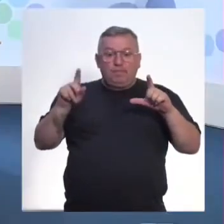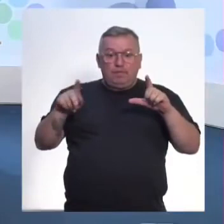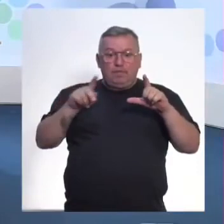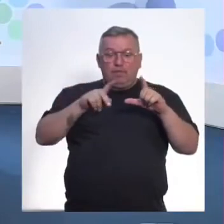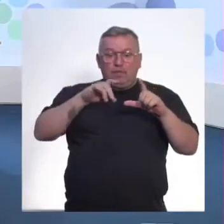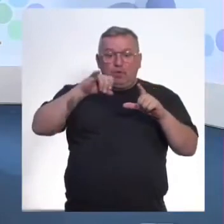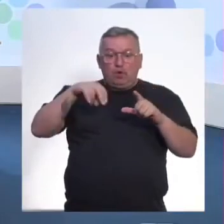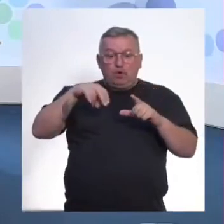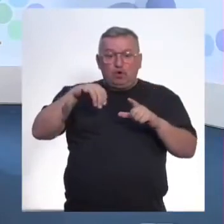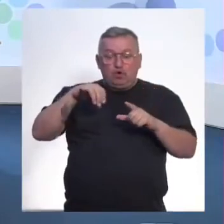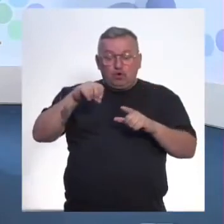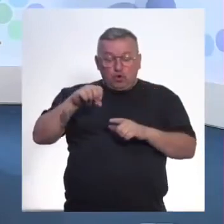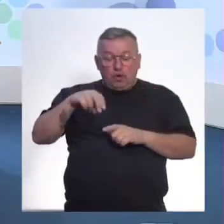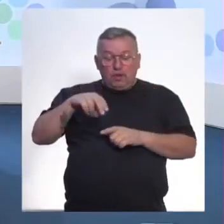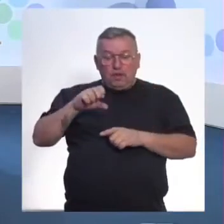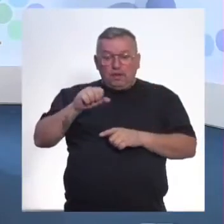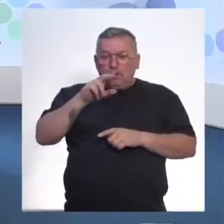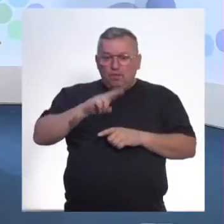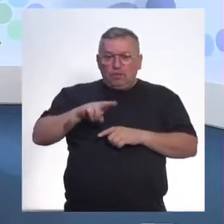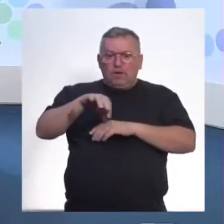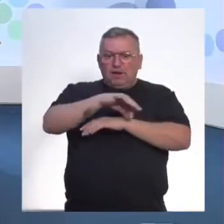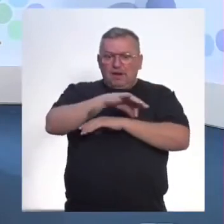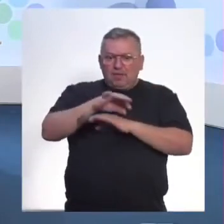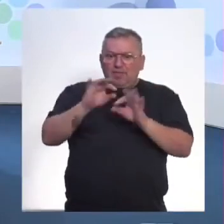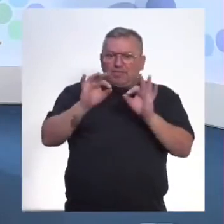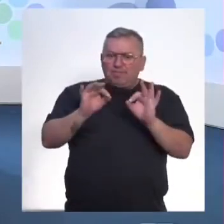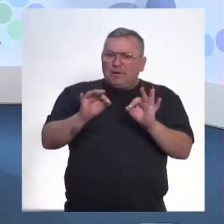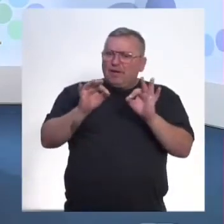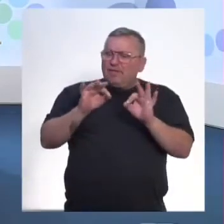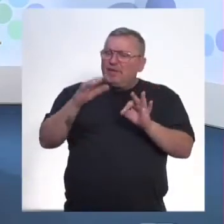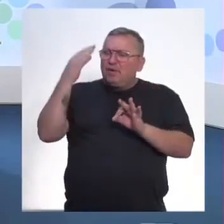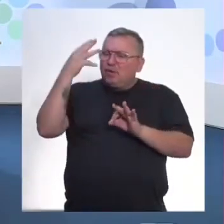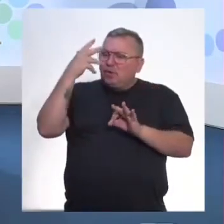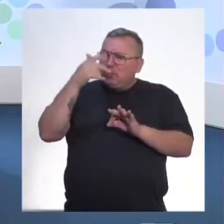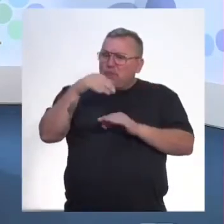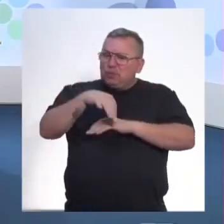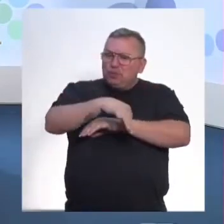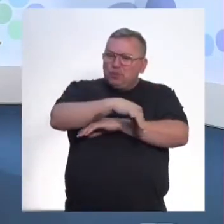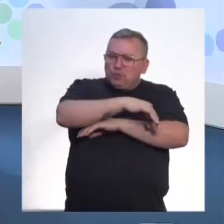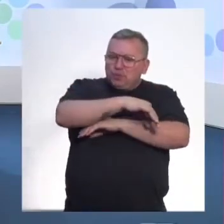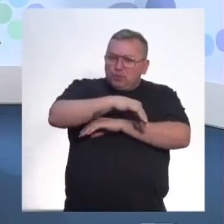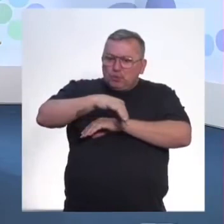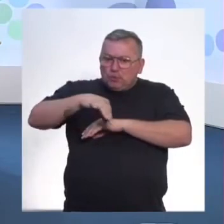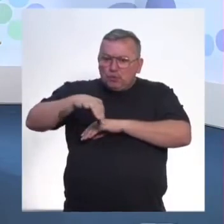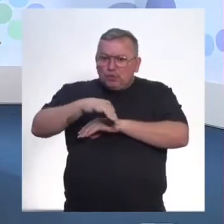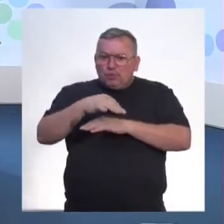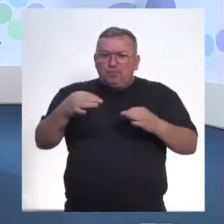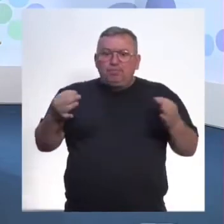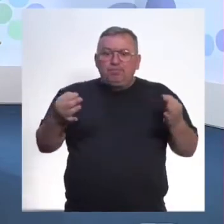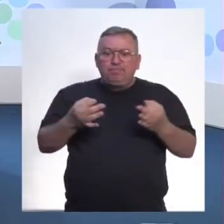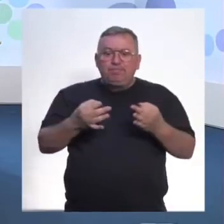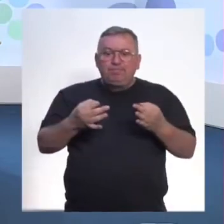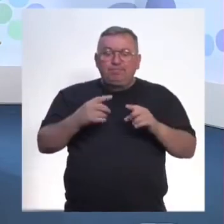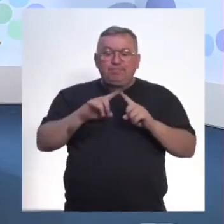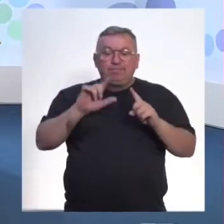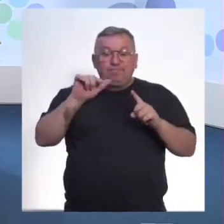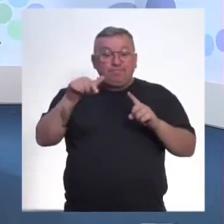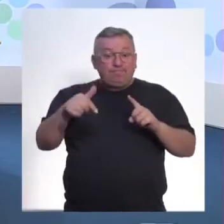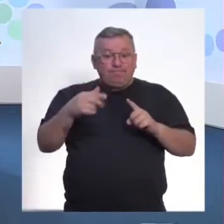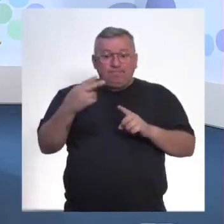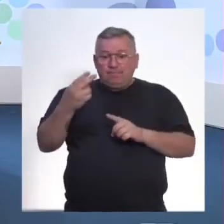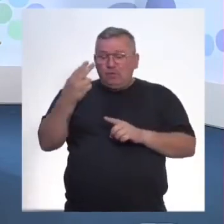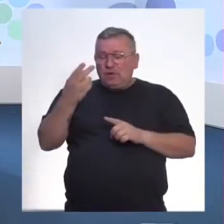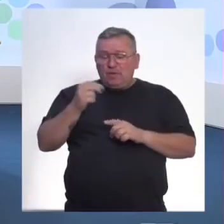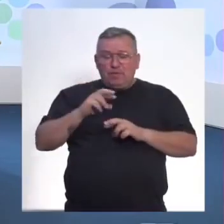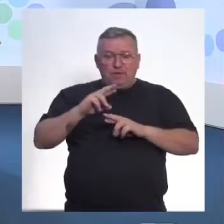Jonas falou. Usa régua, padroniza, né, a distância entre eles. Bastante comum. Porque na hora, aqui não vai dar